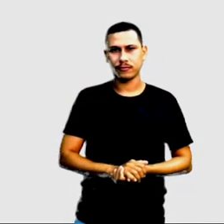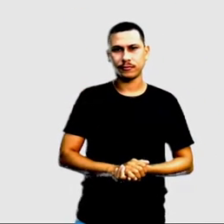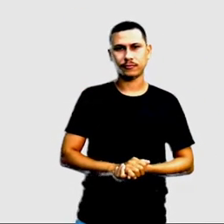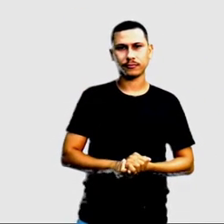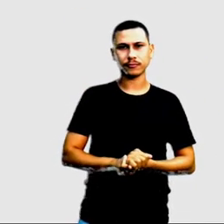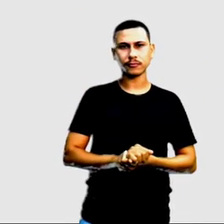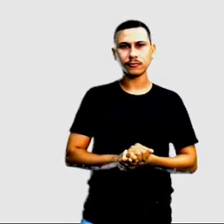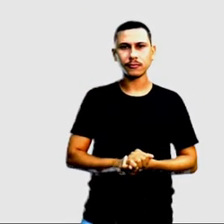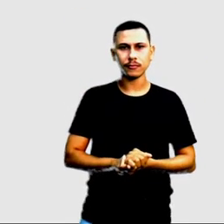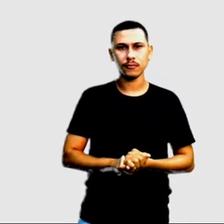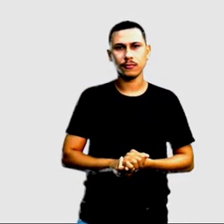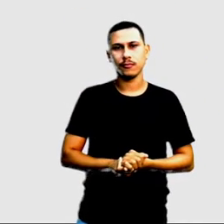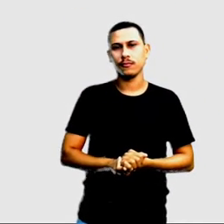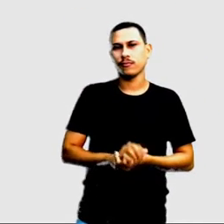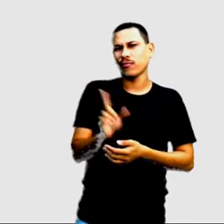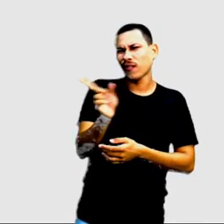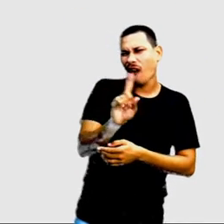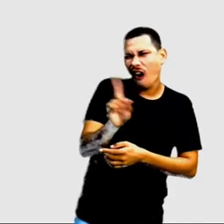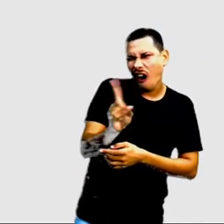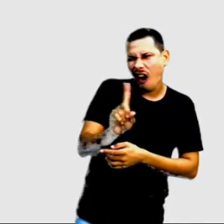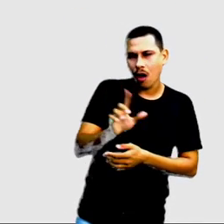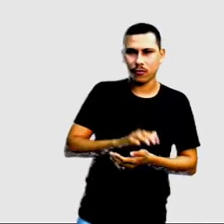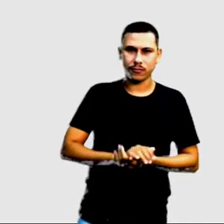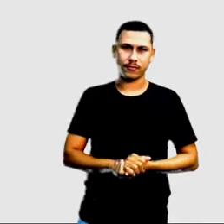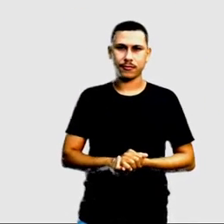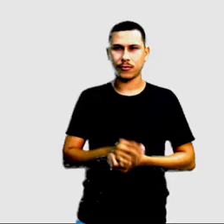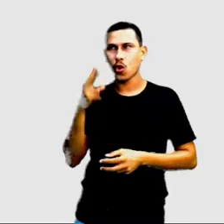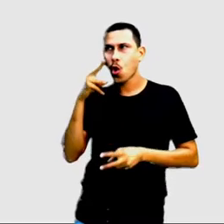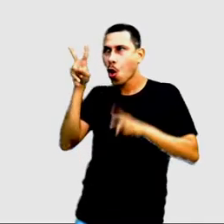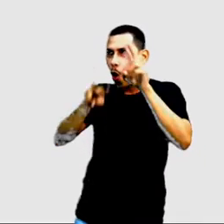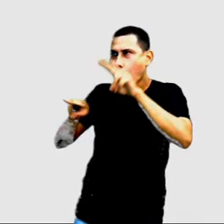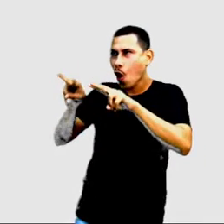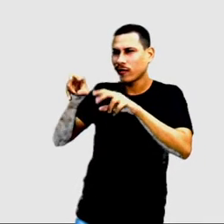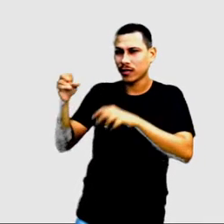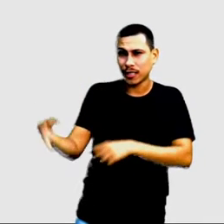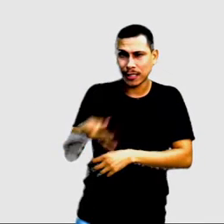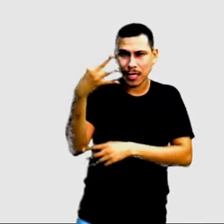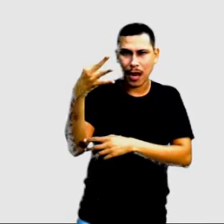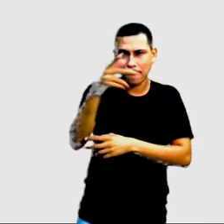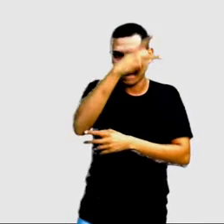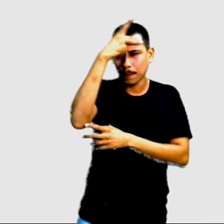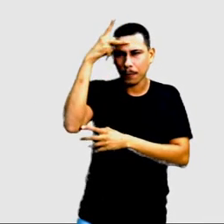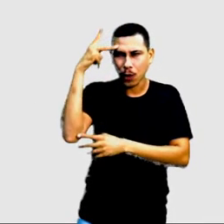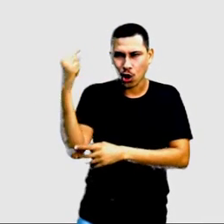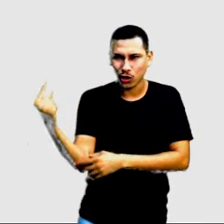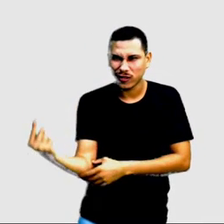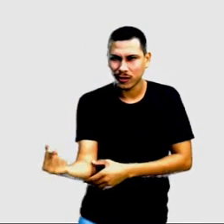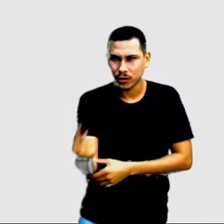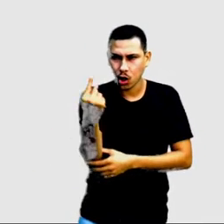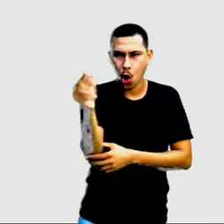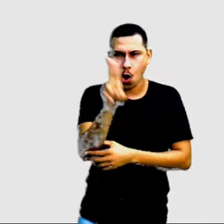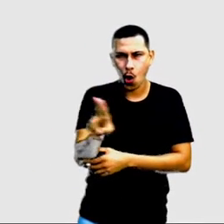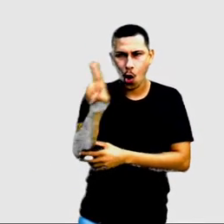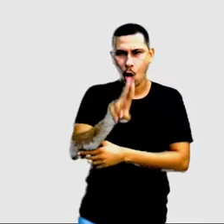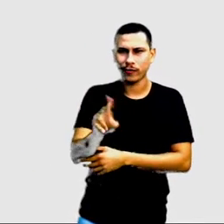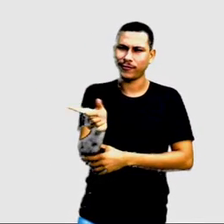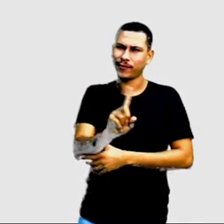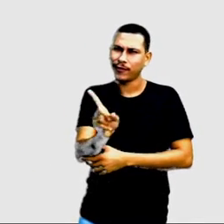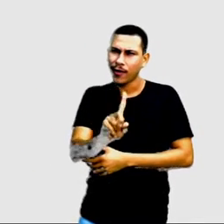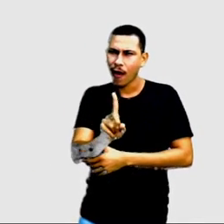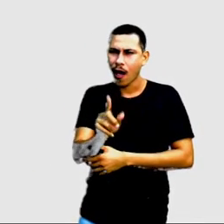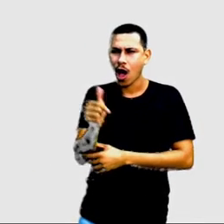don't, ou no, don't, né, para as outras pessoas. E com a terceira pessoa do singular, seria no,